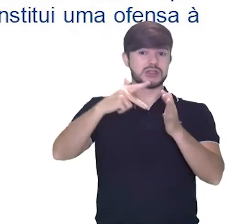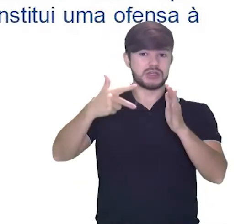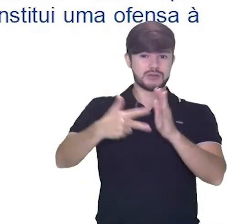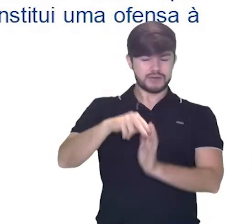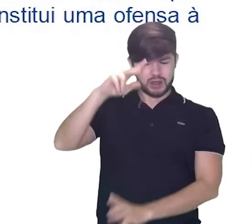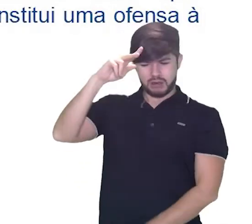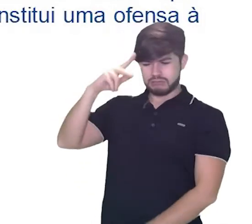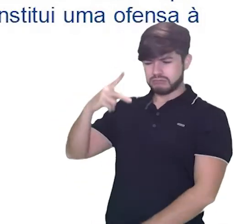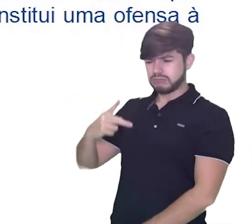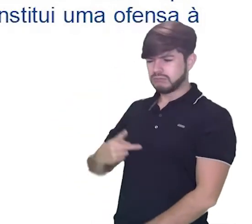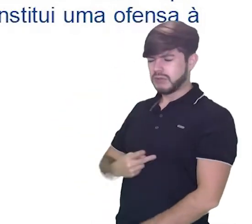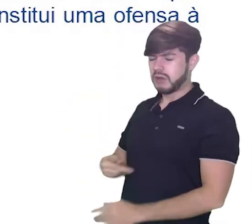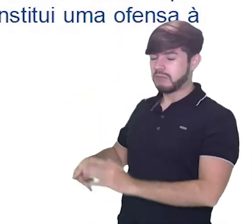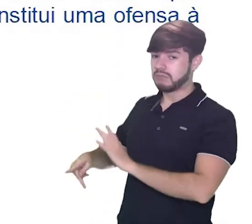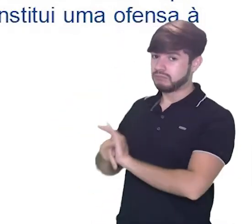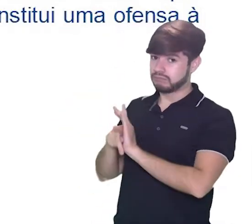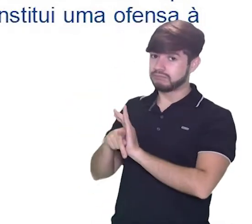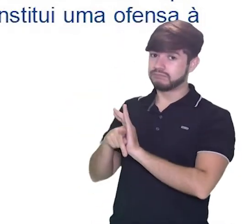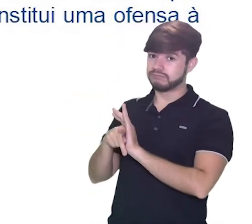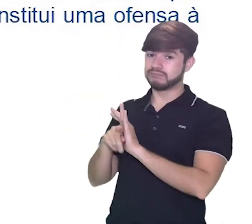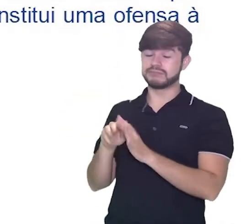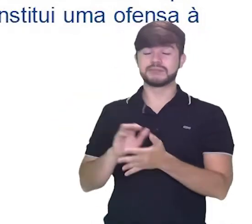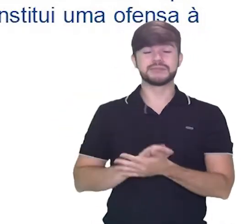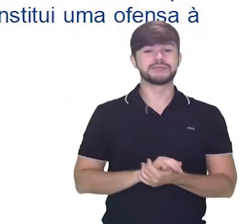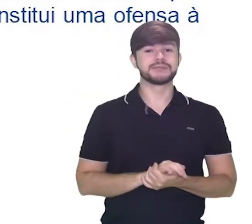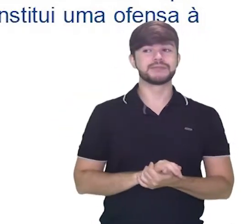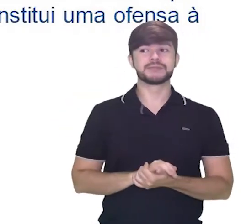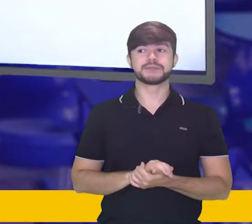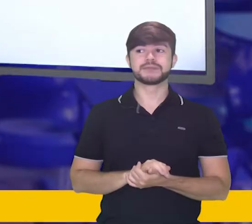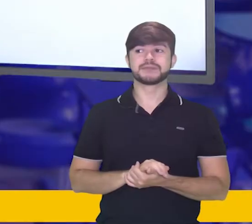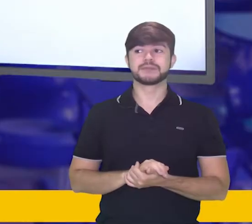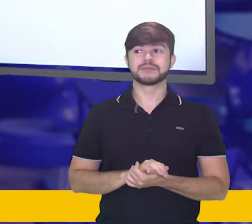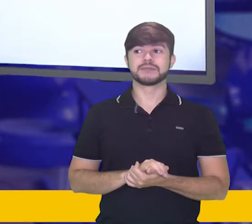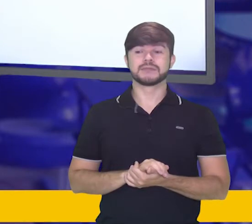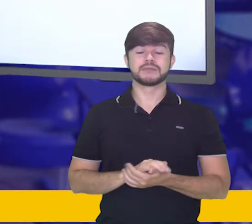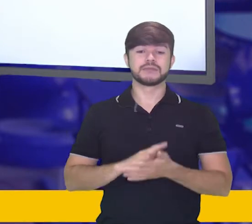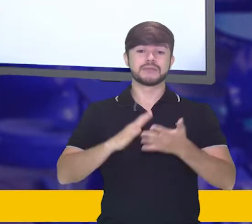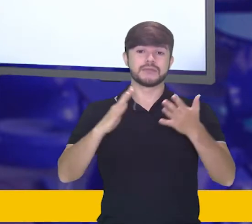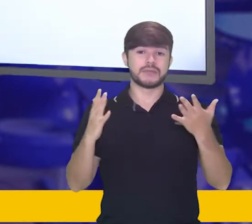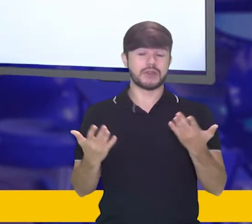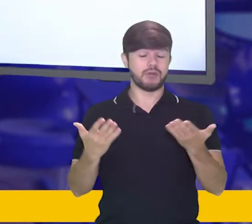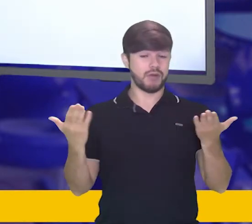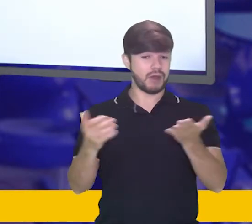religião constitui uma ofensa contra a dignidade do ser humano.